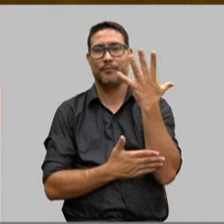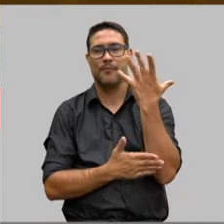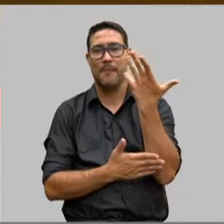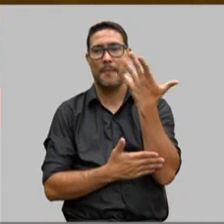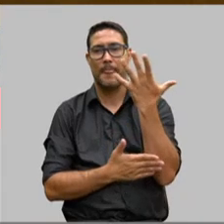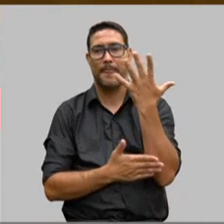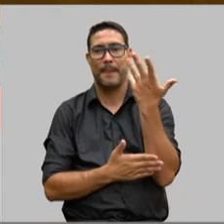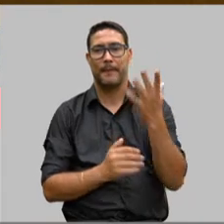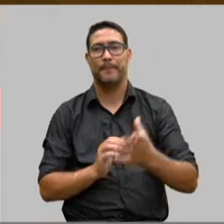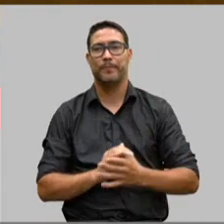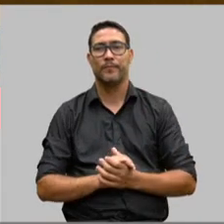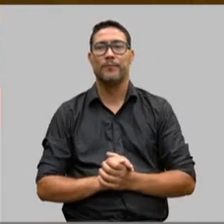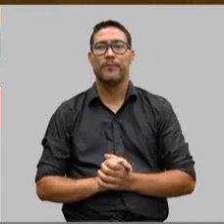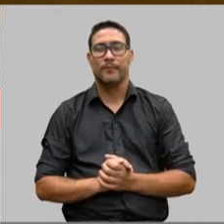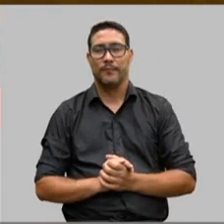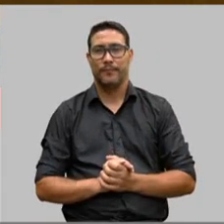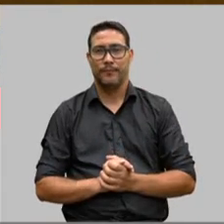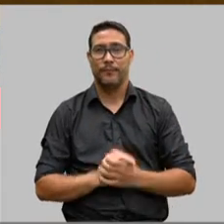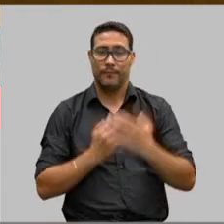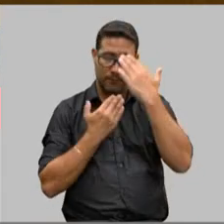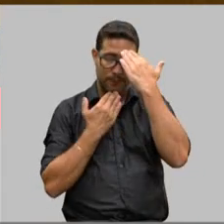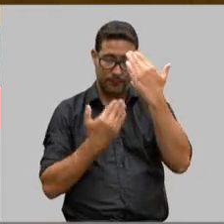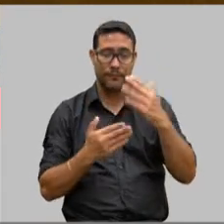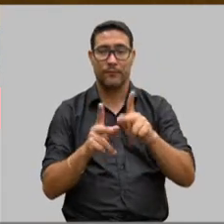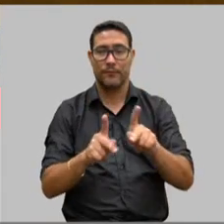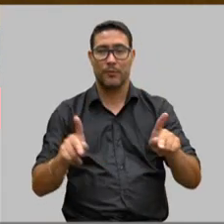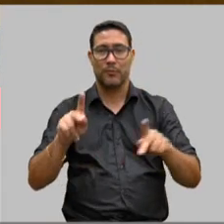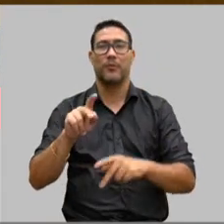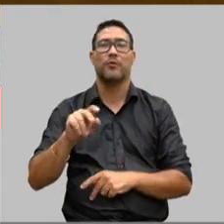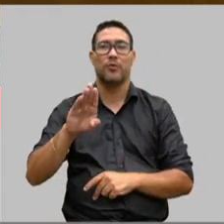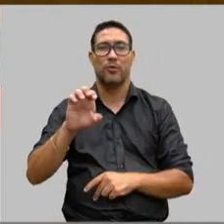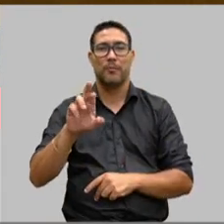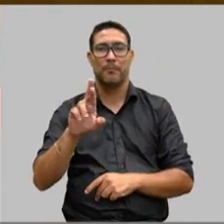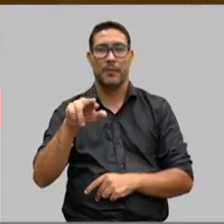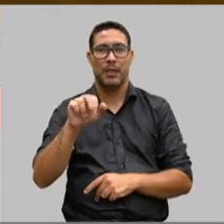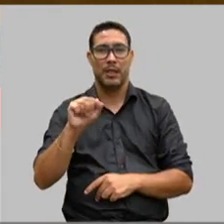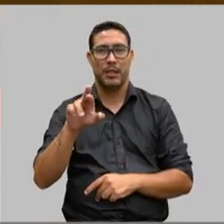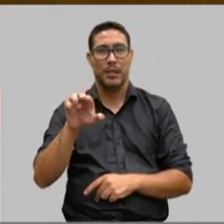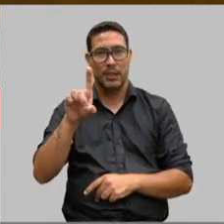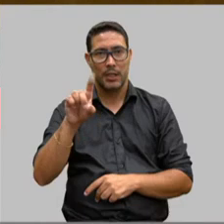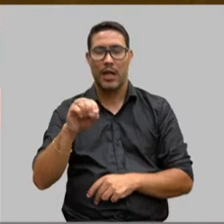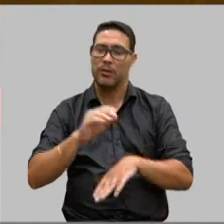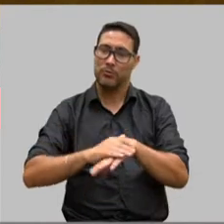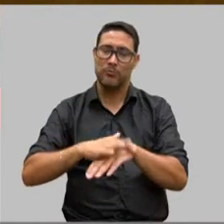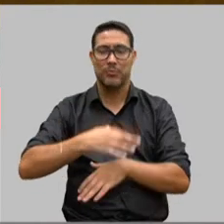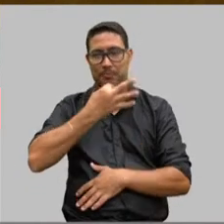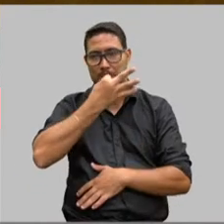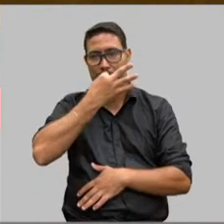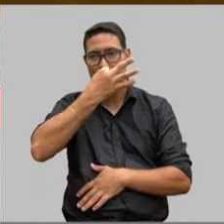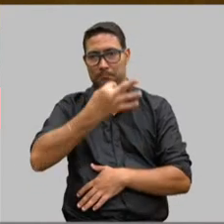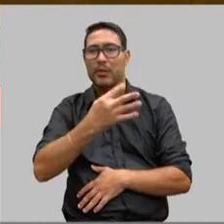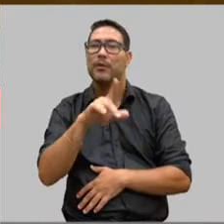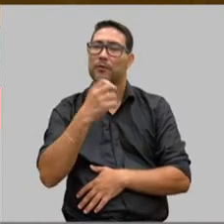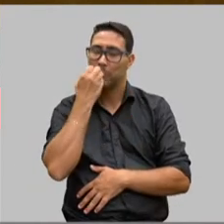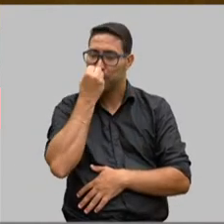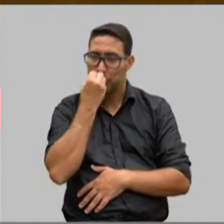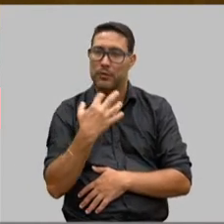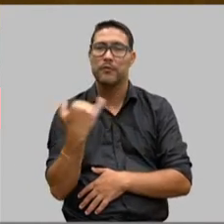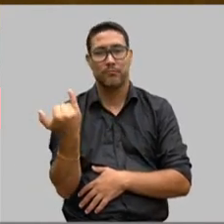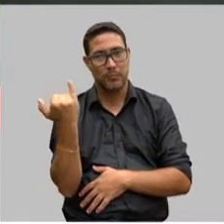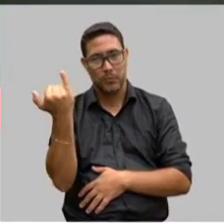Obrigado, professor Bernardo. Muito importante a sua intervenção, seus comentários sobre esse tema, essa parte. E quero